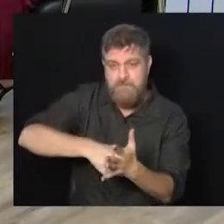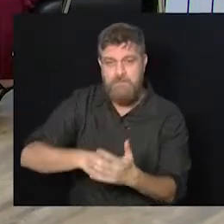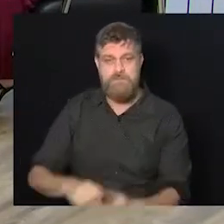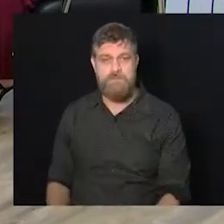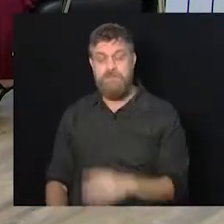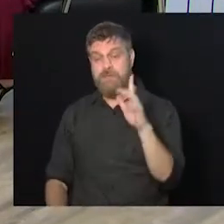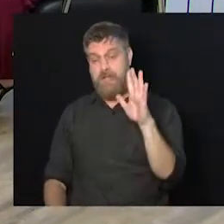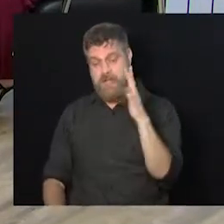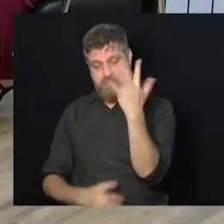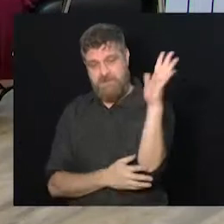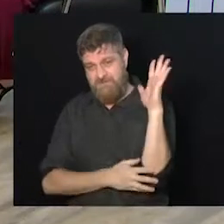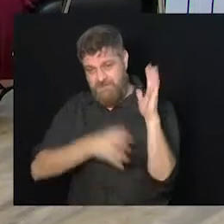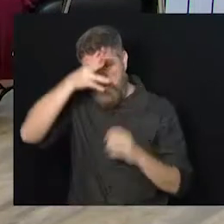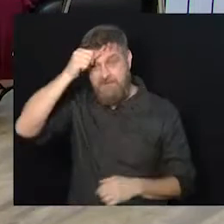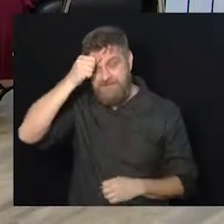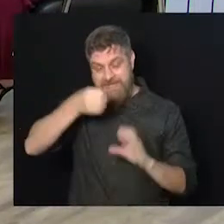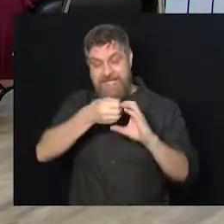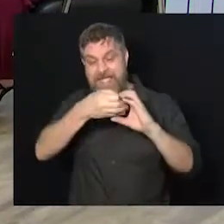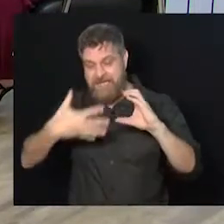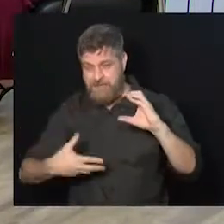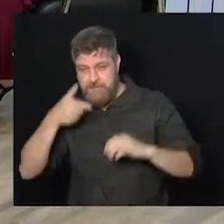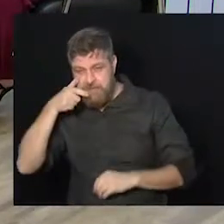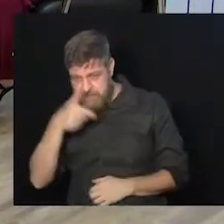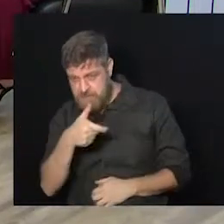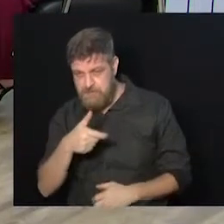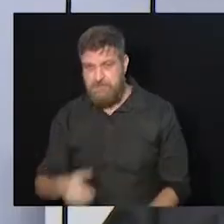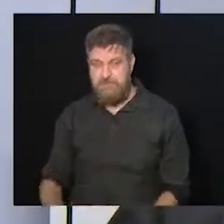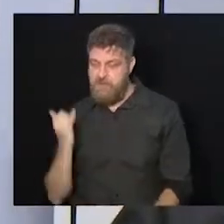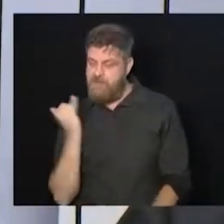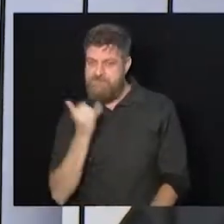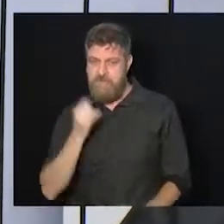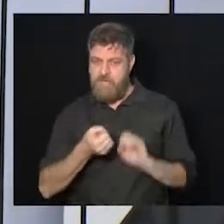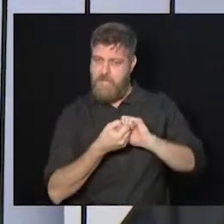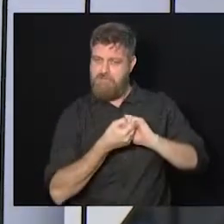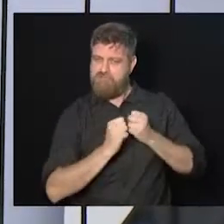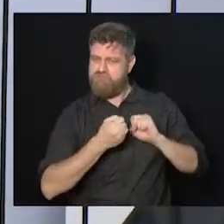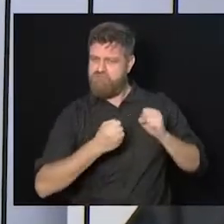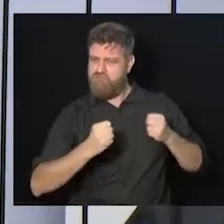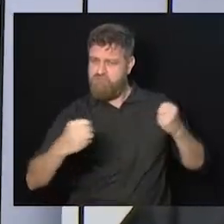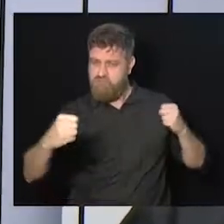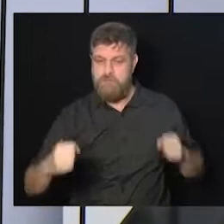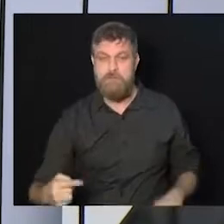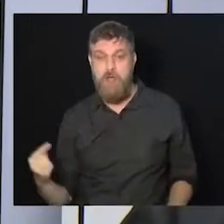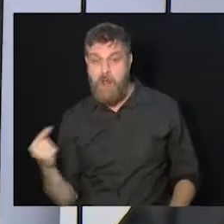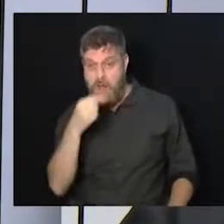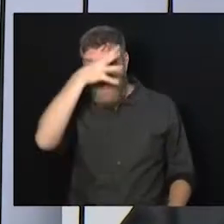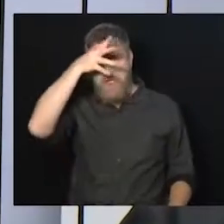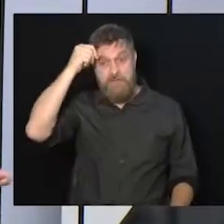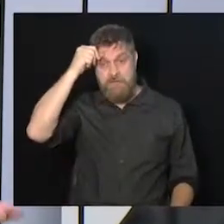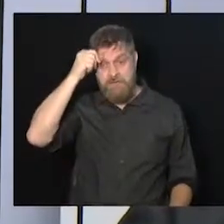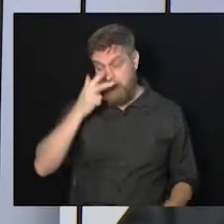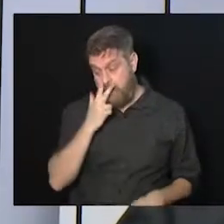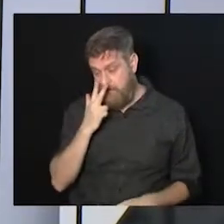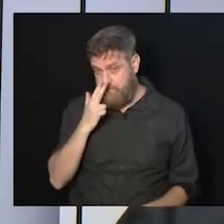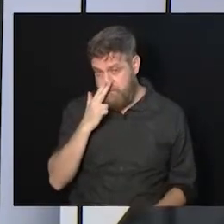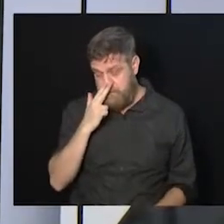exemplo, especificamente, tem algumas características muito interessantes. Muito se fala do tamanho das unidades de conservação. Me parece, professora, a